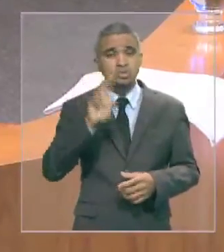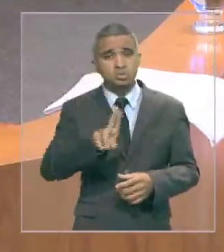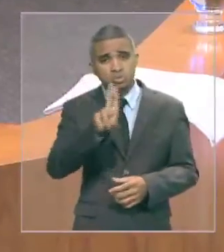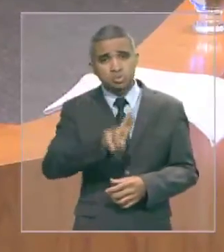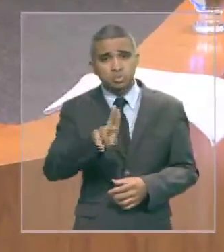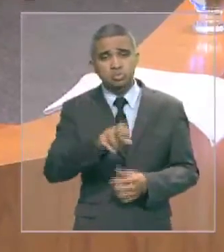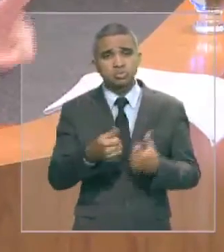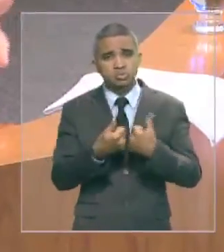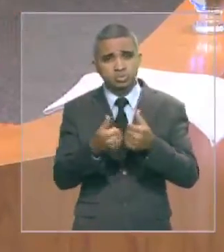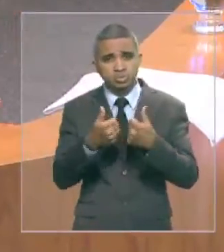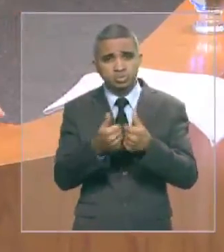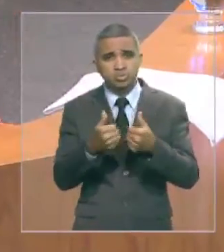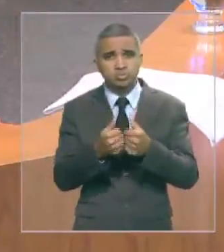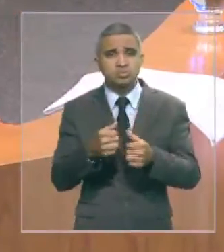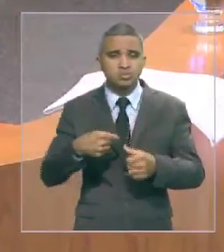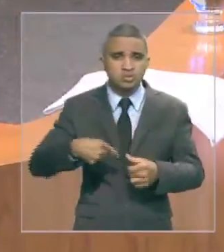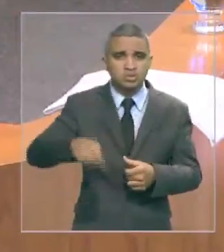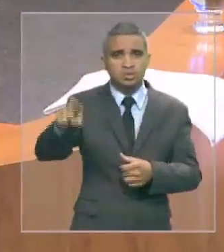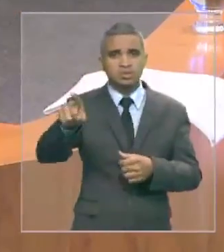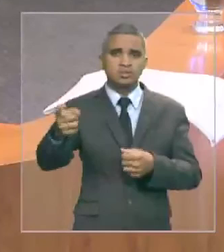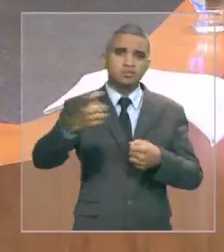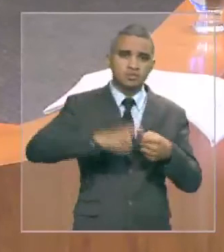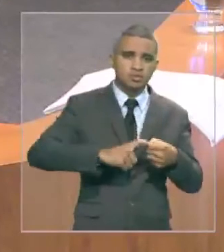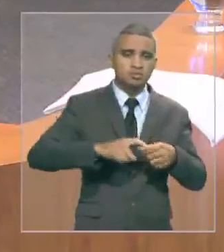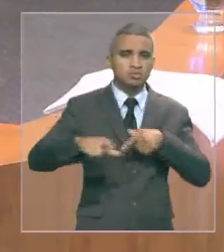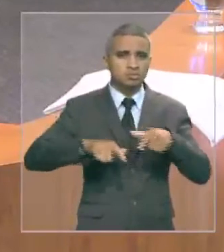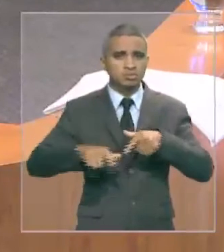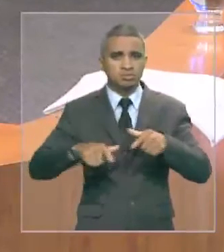com tranquilidade